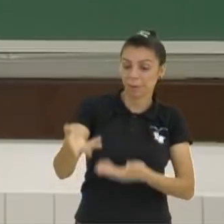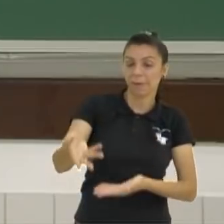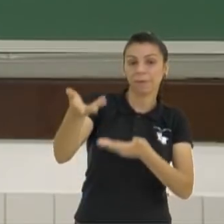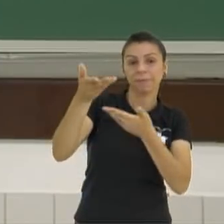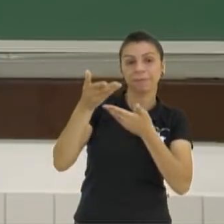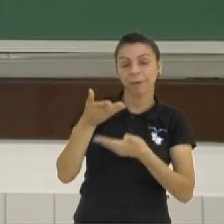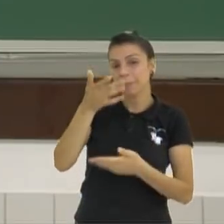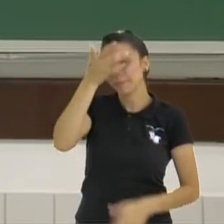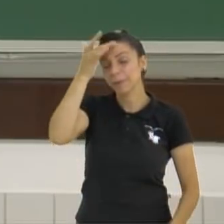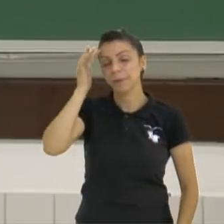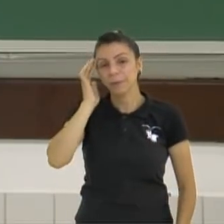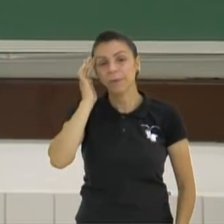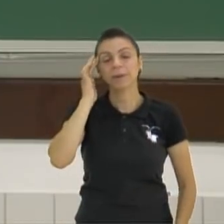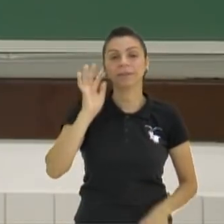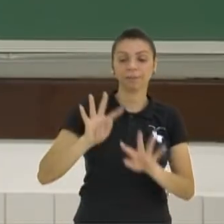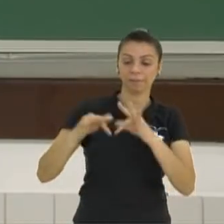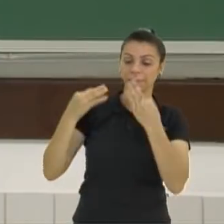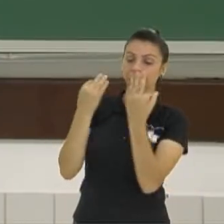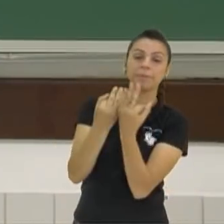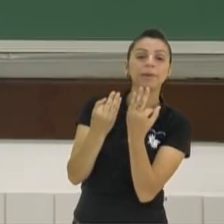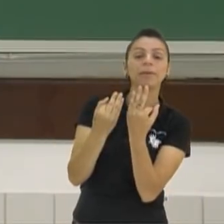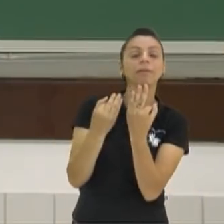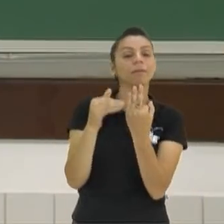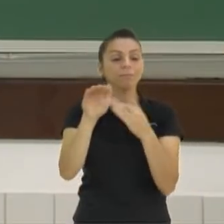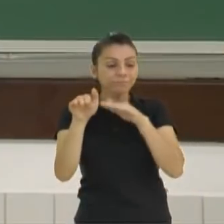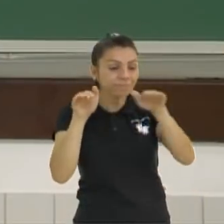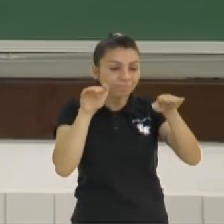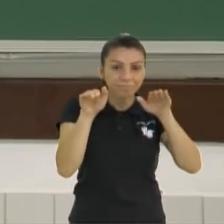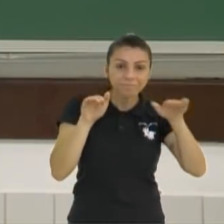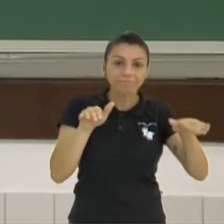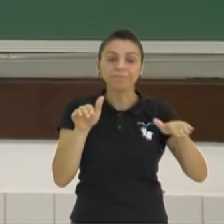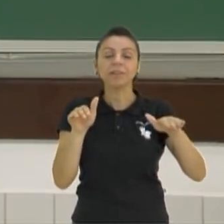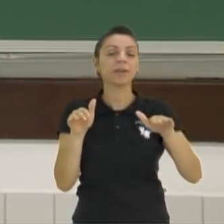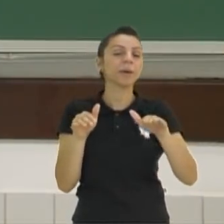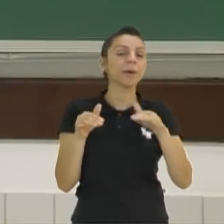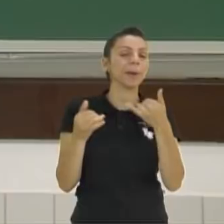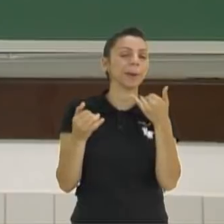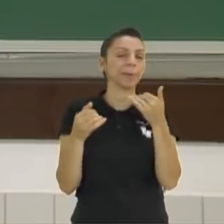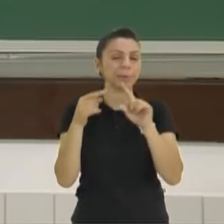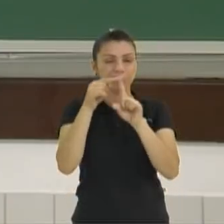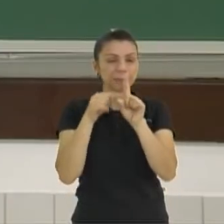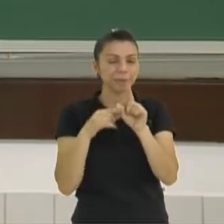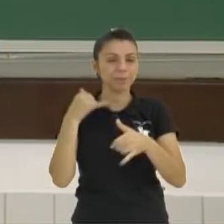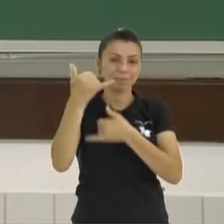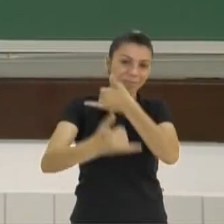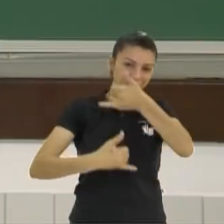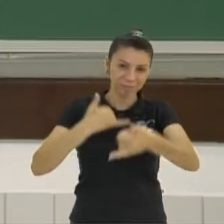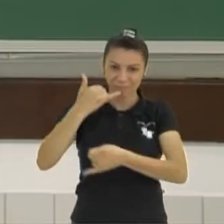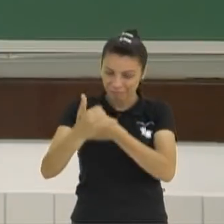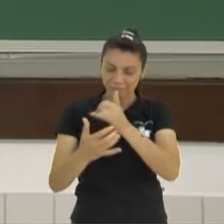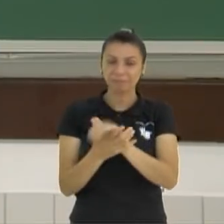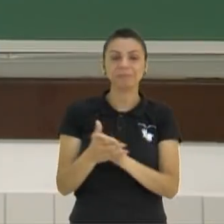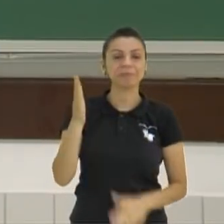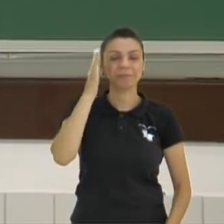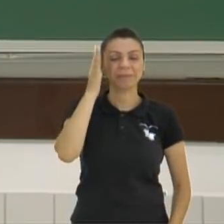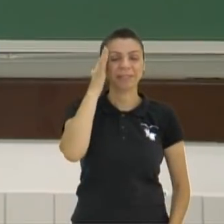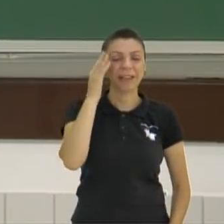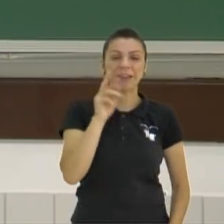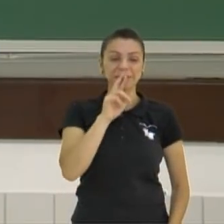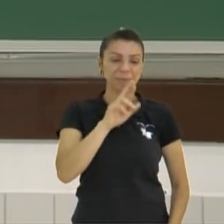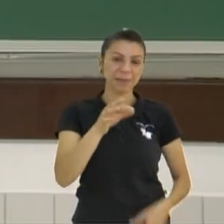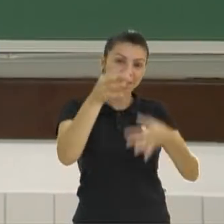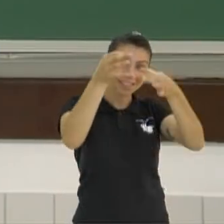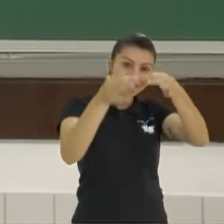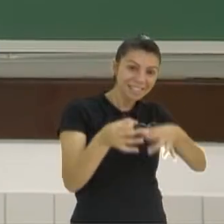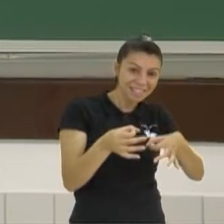com você, seus familiares, quem estiver com você, para fazer um tipo de jogo aqui, uma brincadeira, para ver quem vai acertar